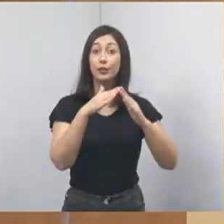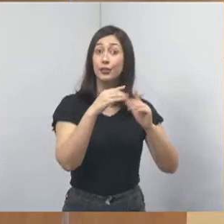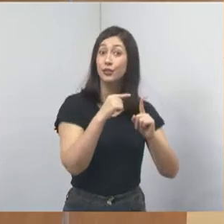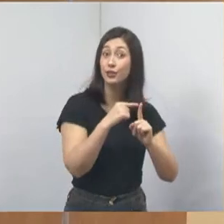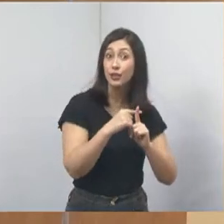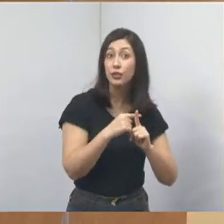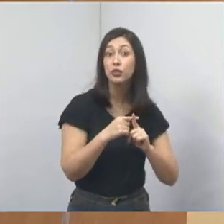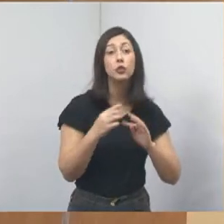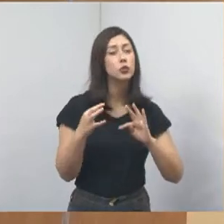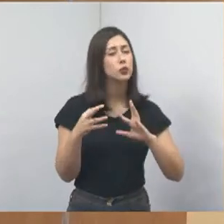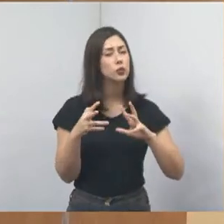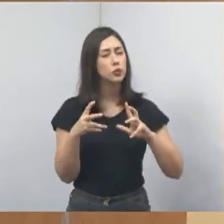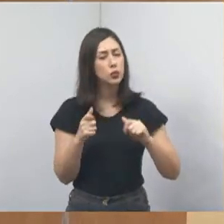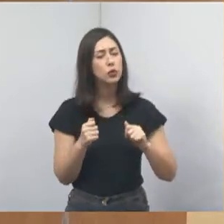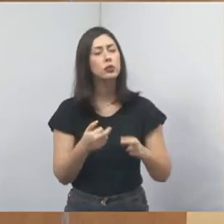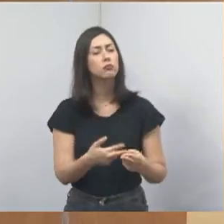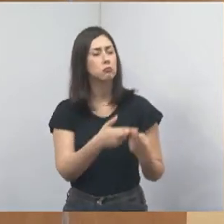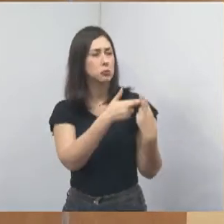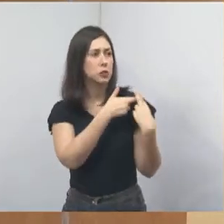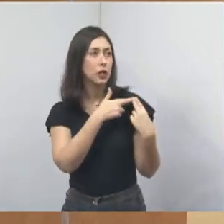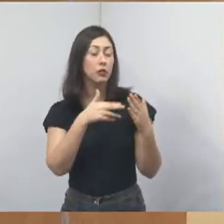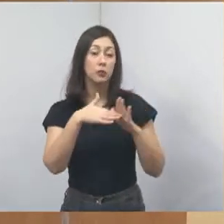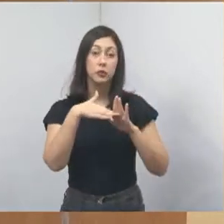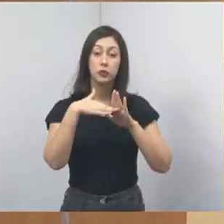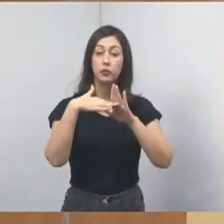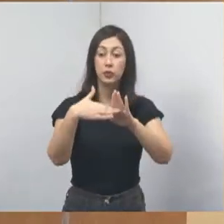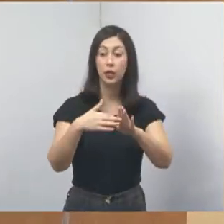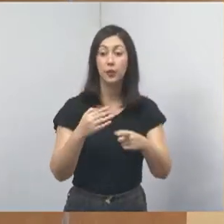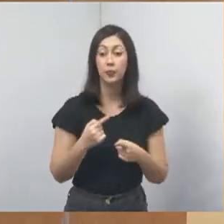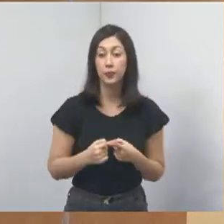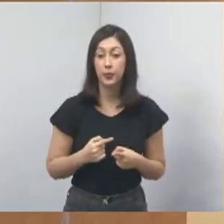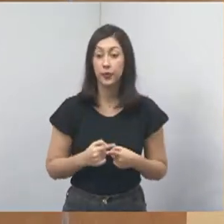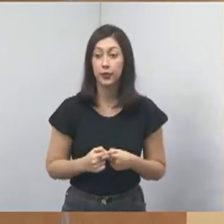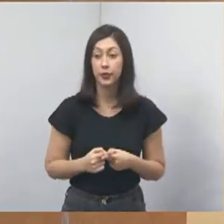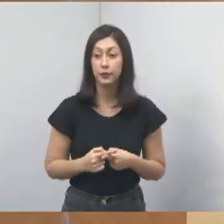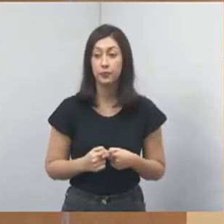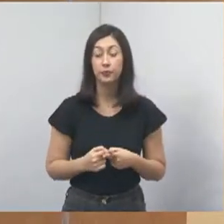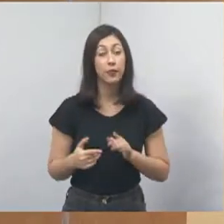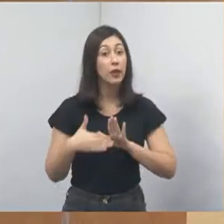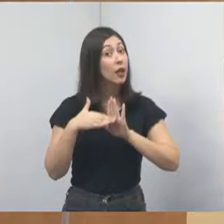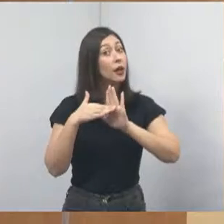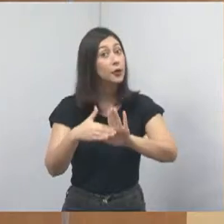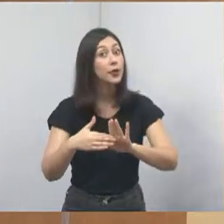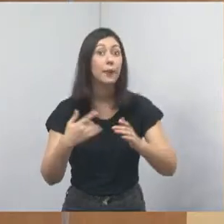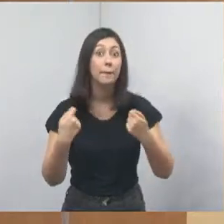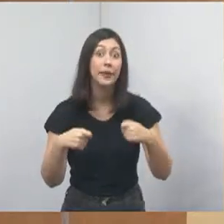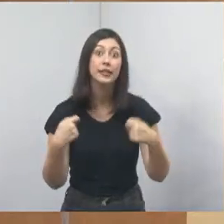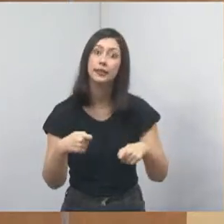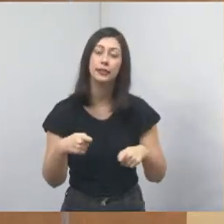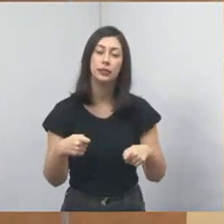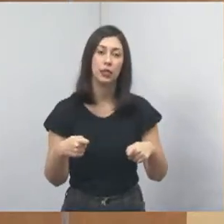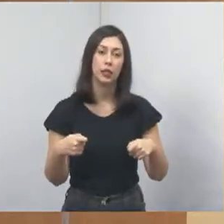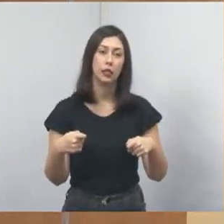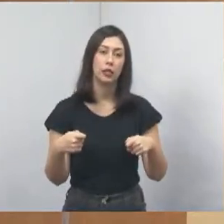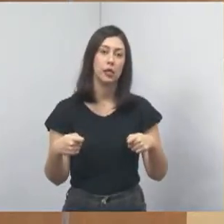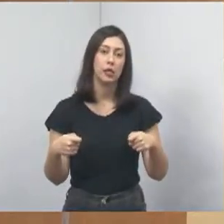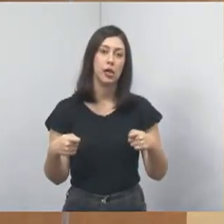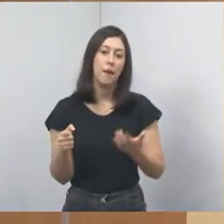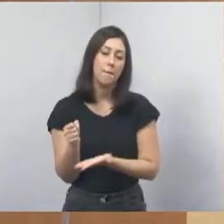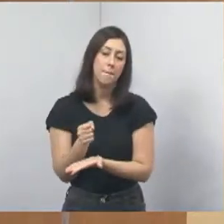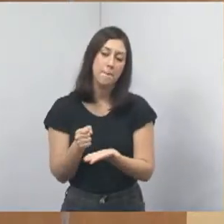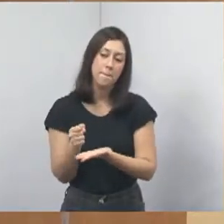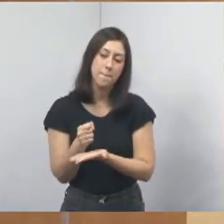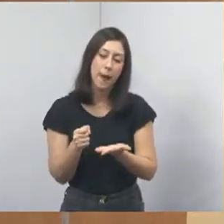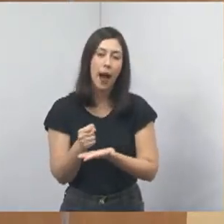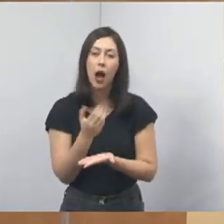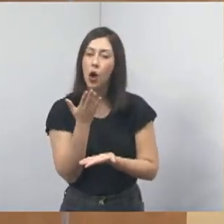igrejas cumprem o seu papel, vão cumprindo o seu papel, porque aquela ajuda emergencial, da cesta básica, de alguém que